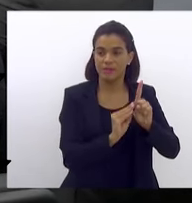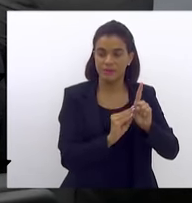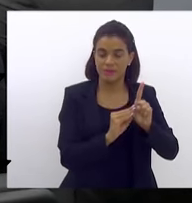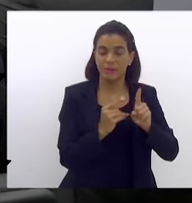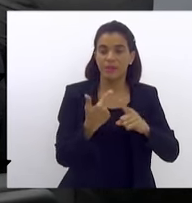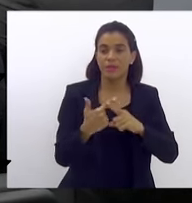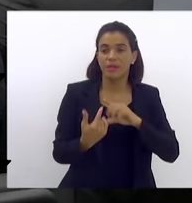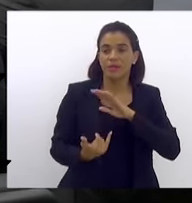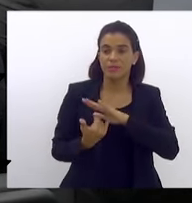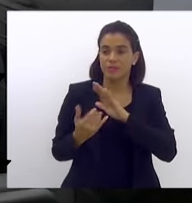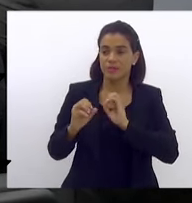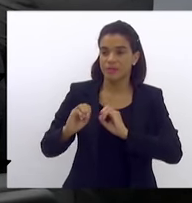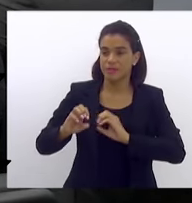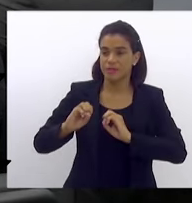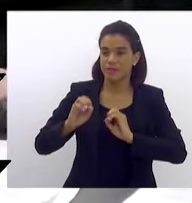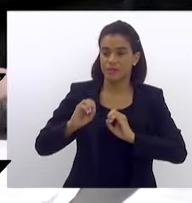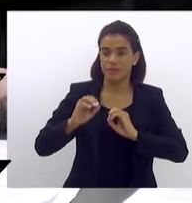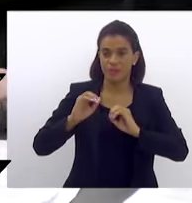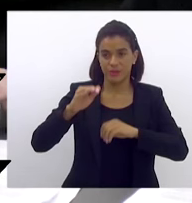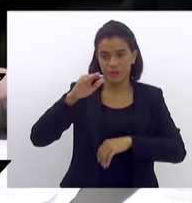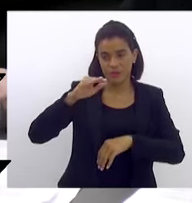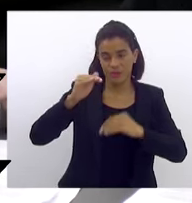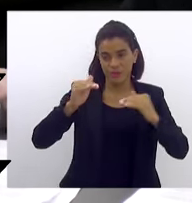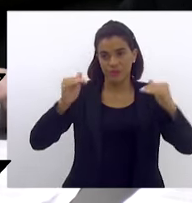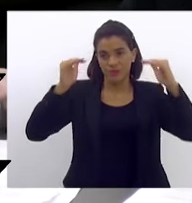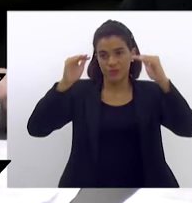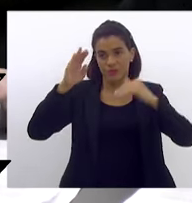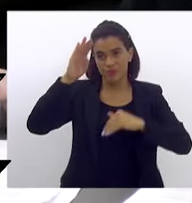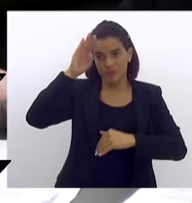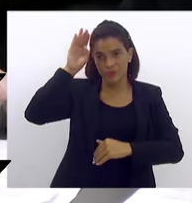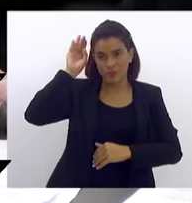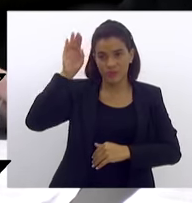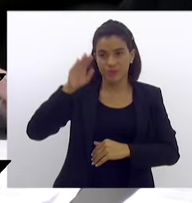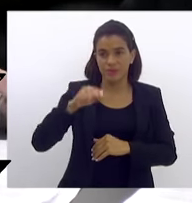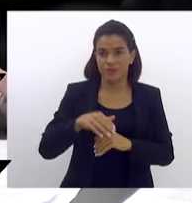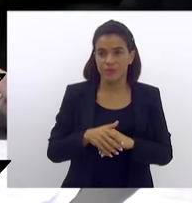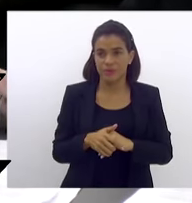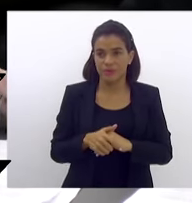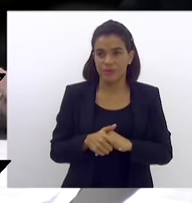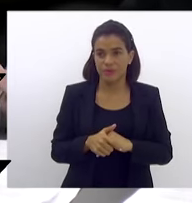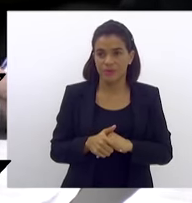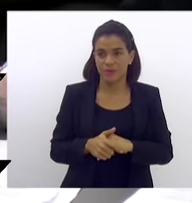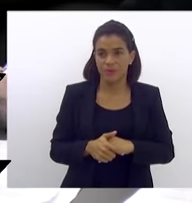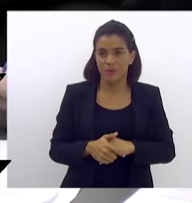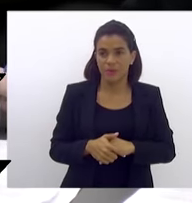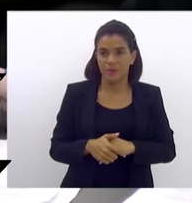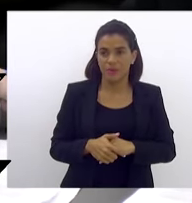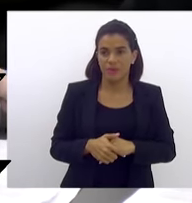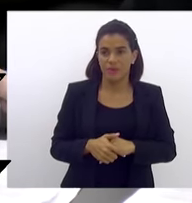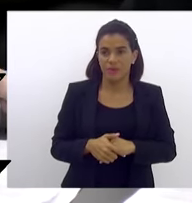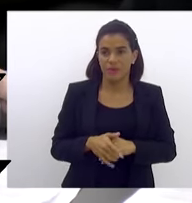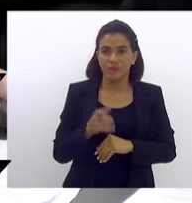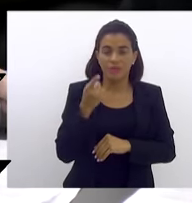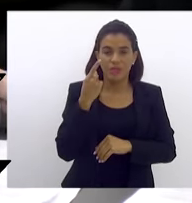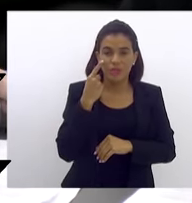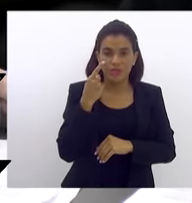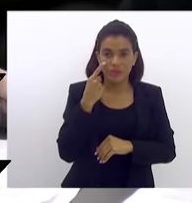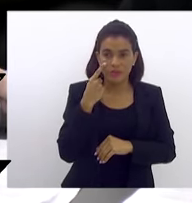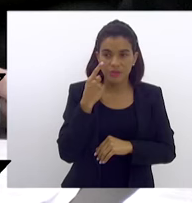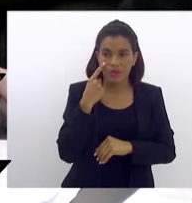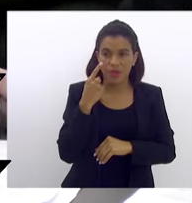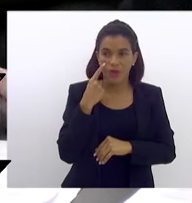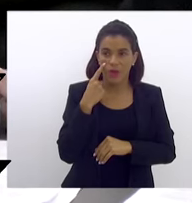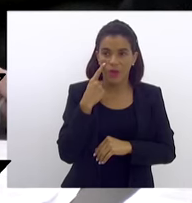as instituições de ensino superior no estado do Rio de Janeiro sim mas olha só é é